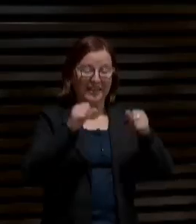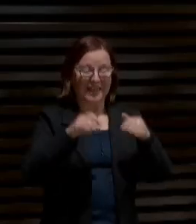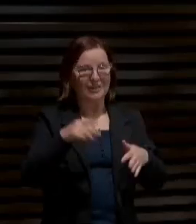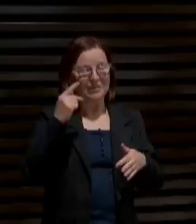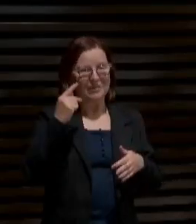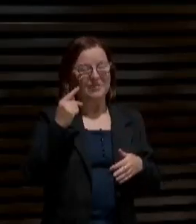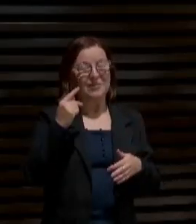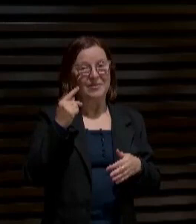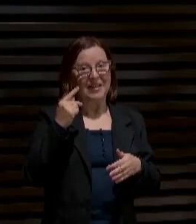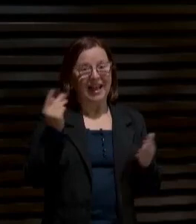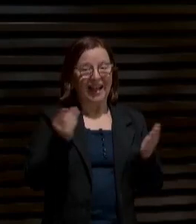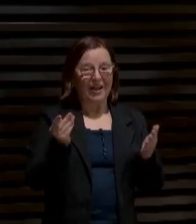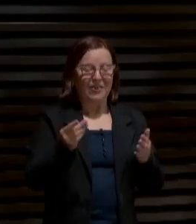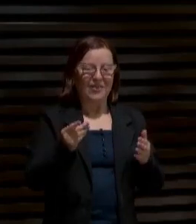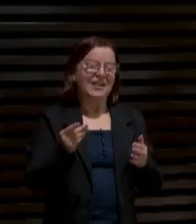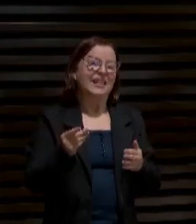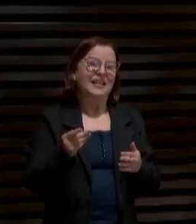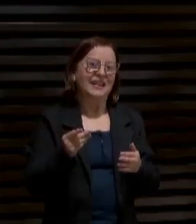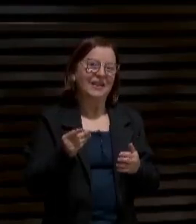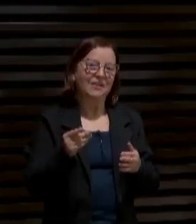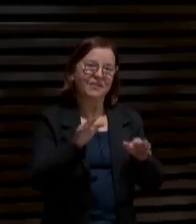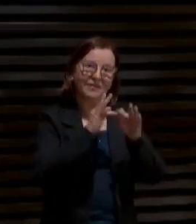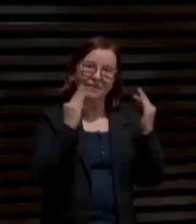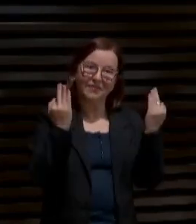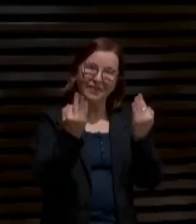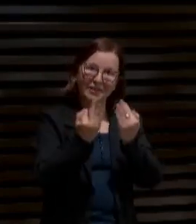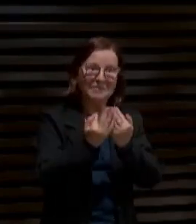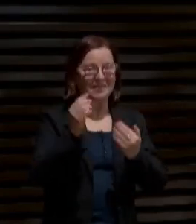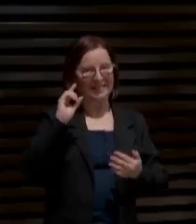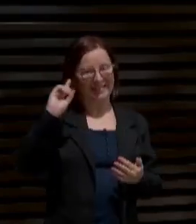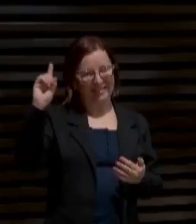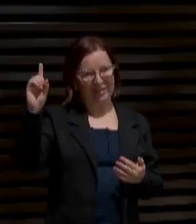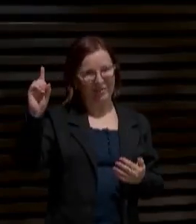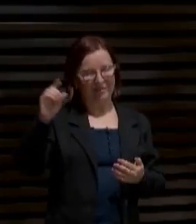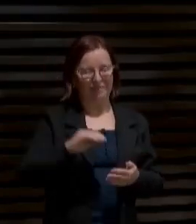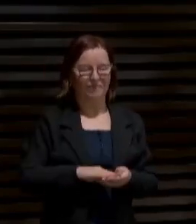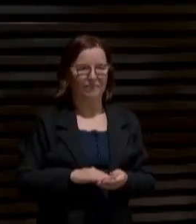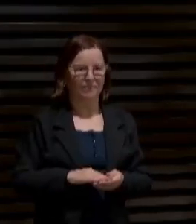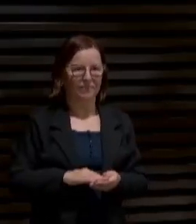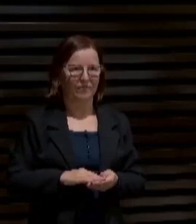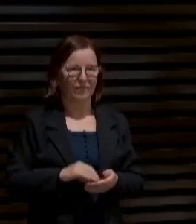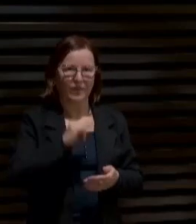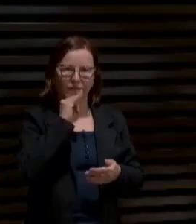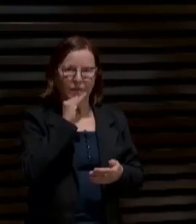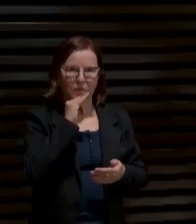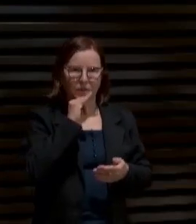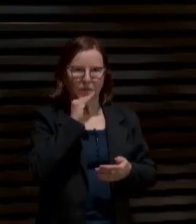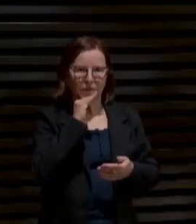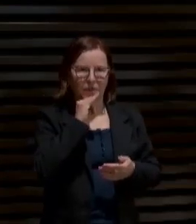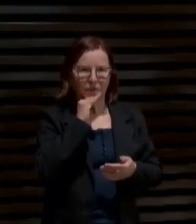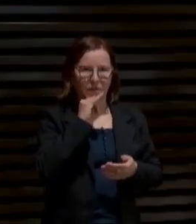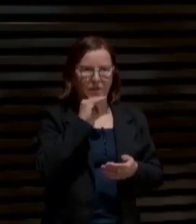família de Deus eu já Desse exemplo inúmeras vezes eu não posso aqui arrancar o meu dedo que eu vou sofrer mas eu posso